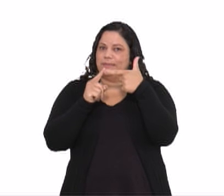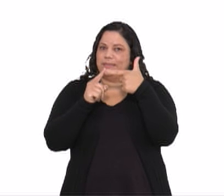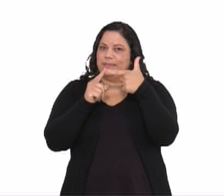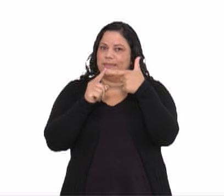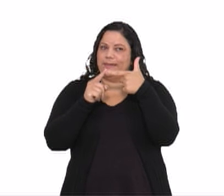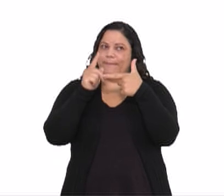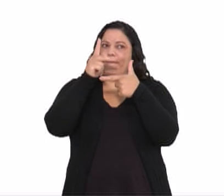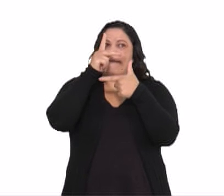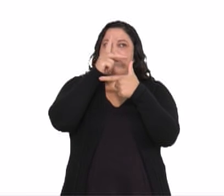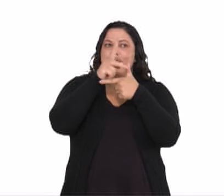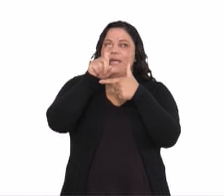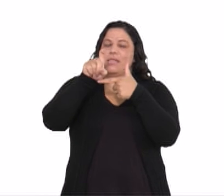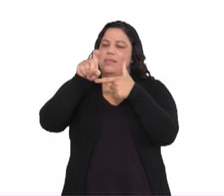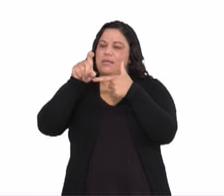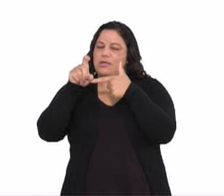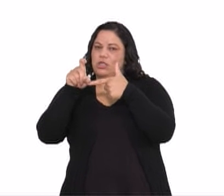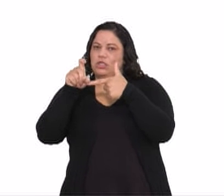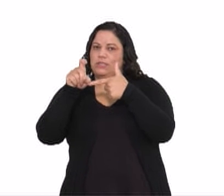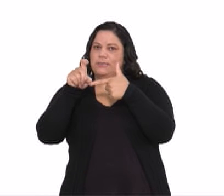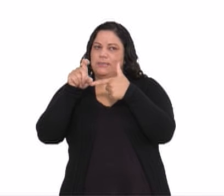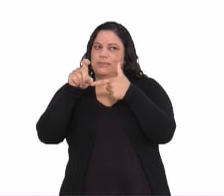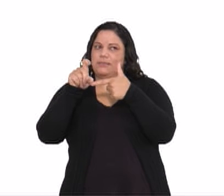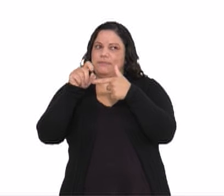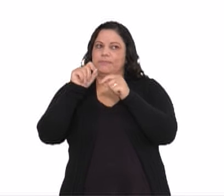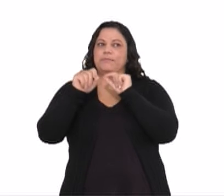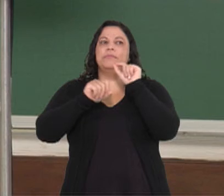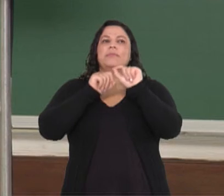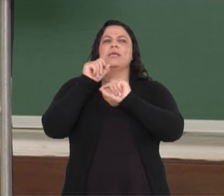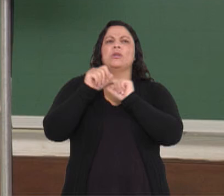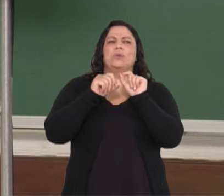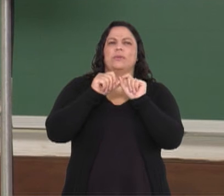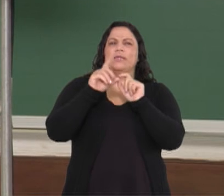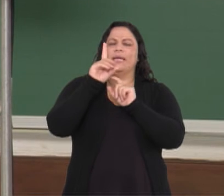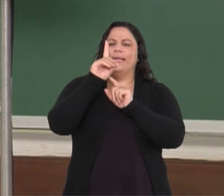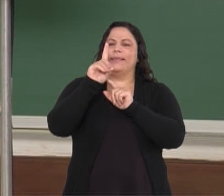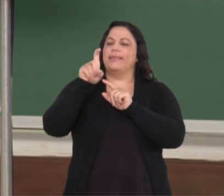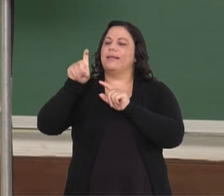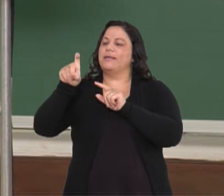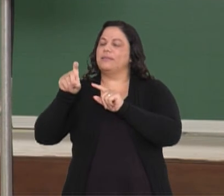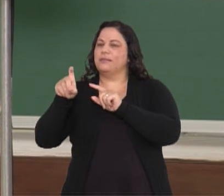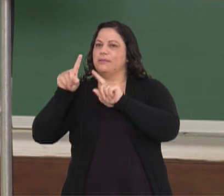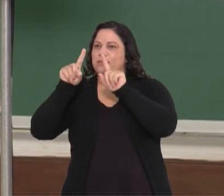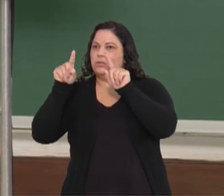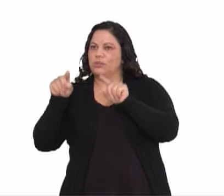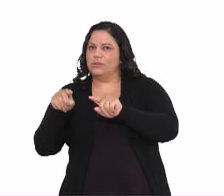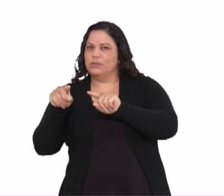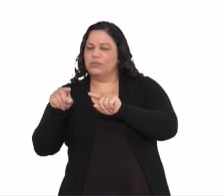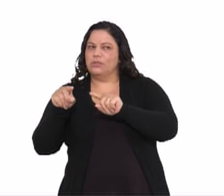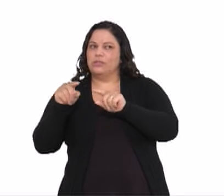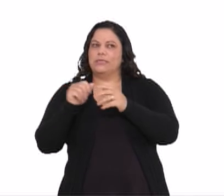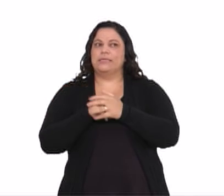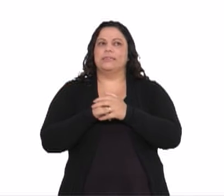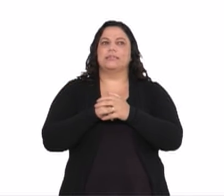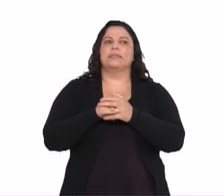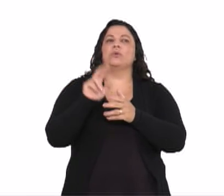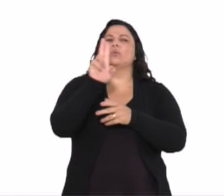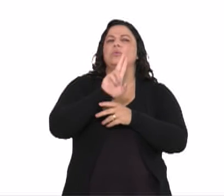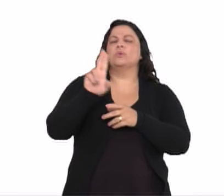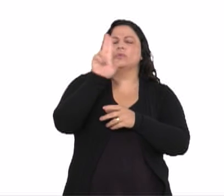pelo binômio D de x, que é x menos 1, utilizando o dispositivo de Biorufini, e informe o resultado